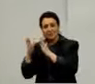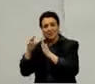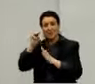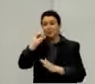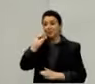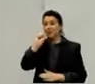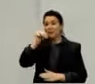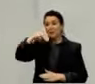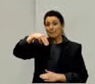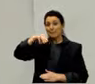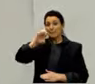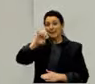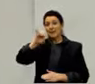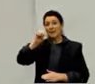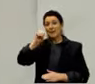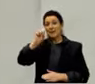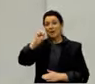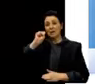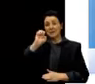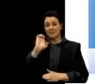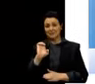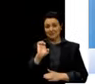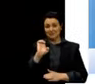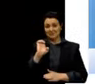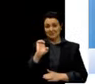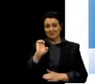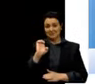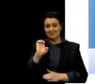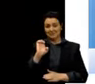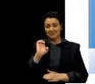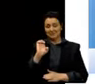meiose, certo? Então,